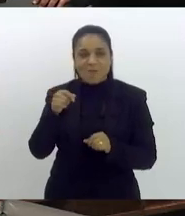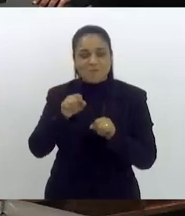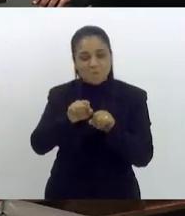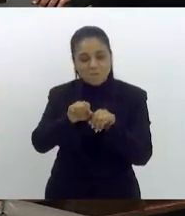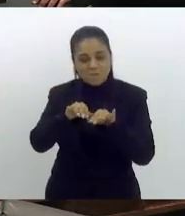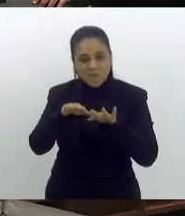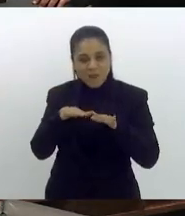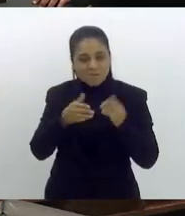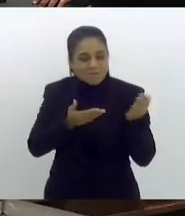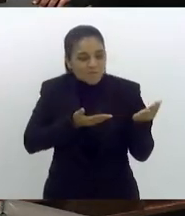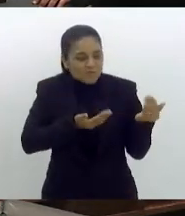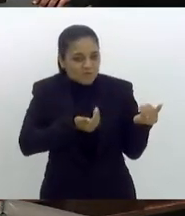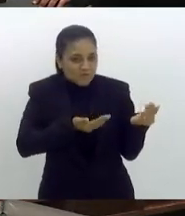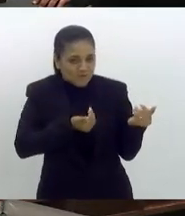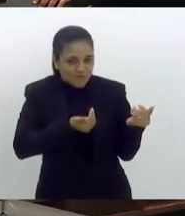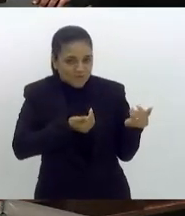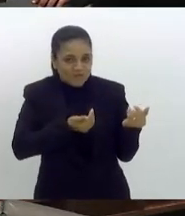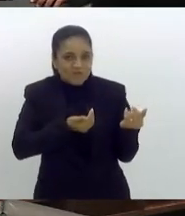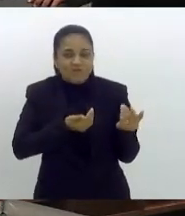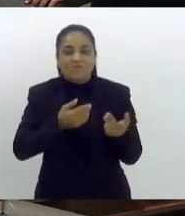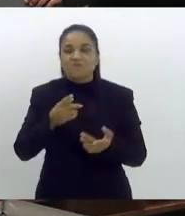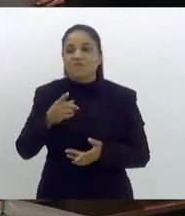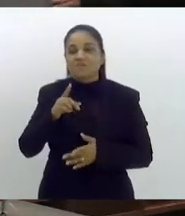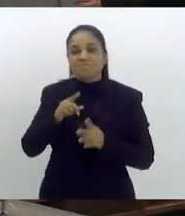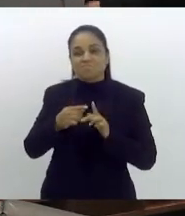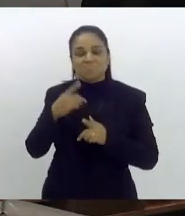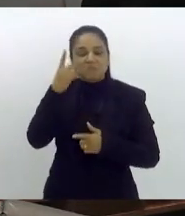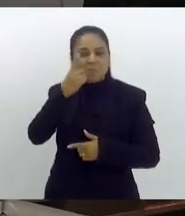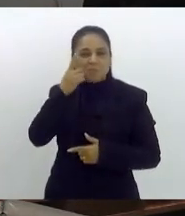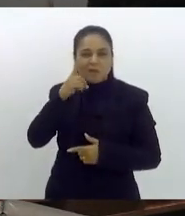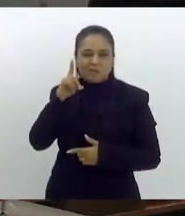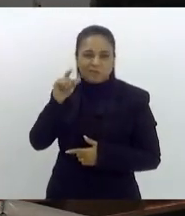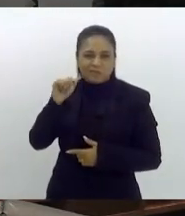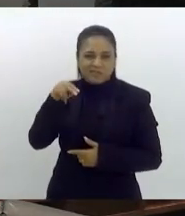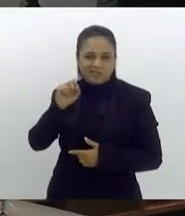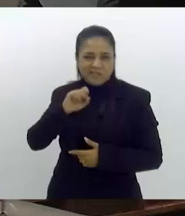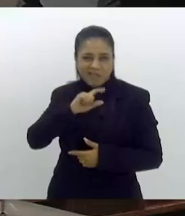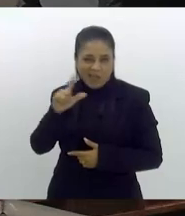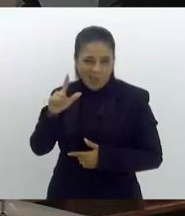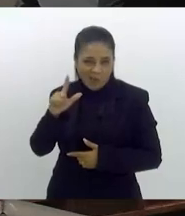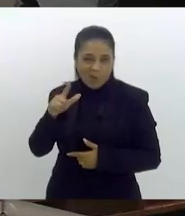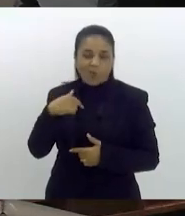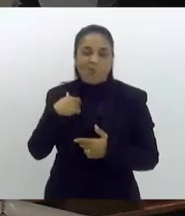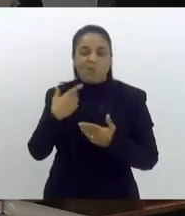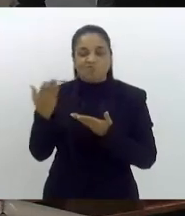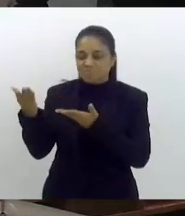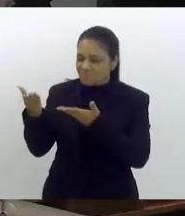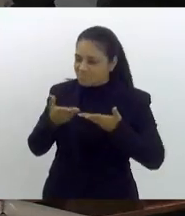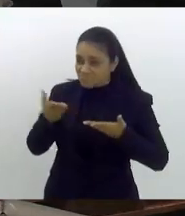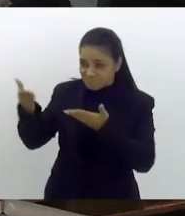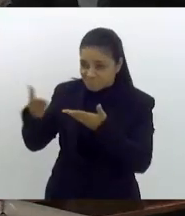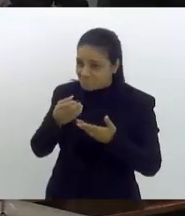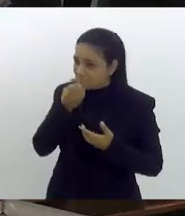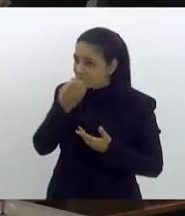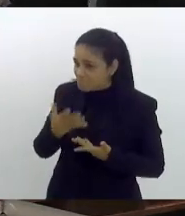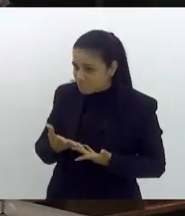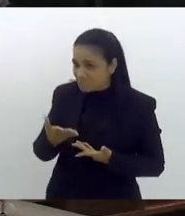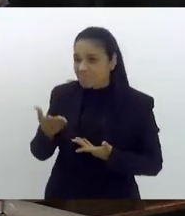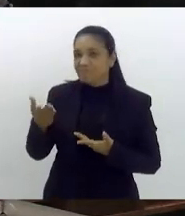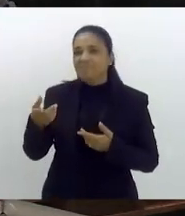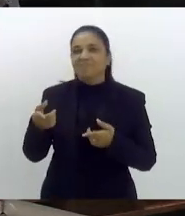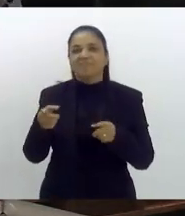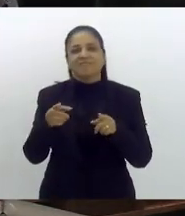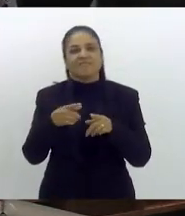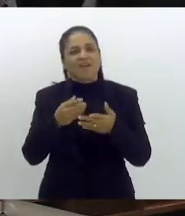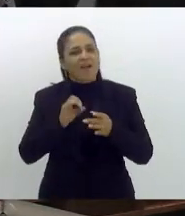Daniel liberou Parabéns sejam muito bem-vindos ao nosso Parlamento sempre fiquem